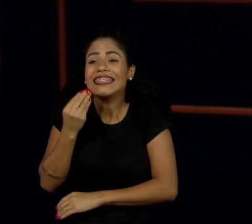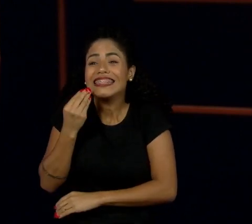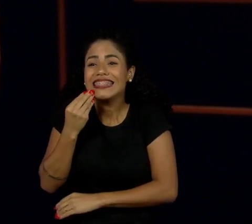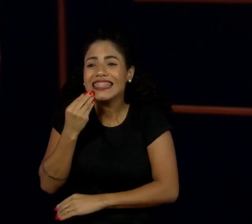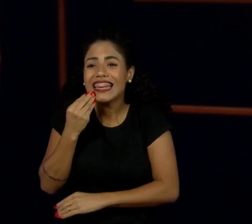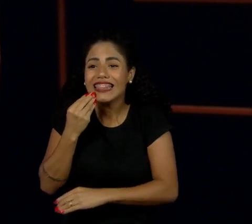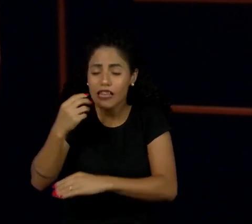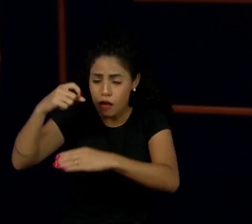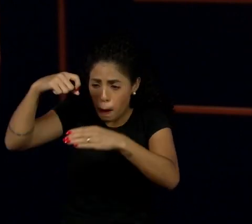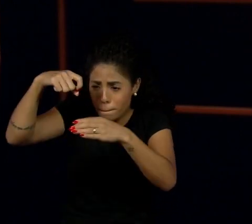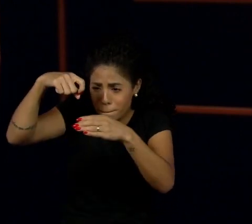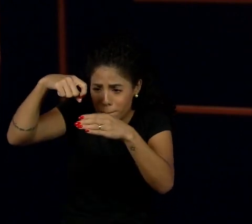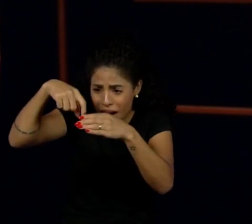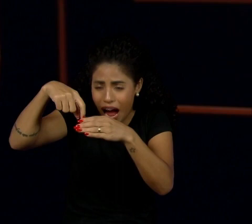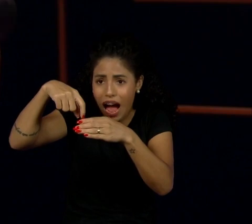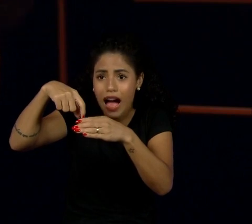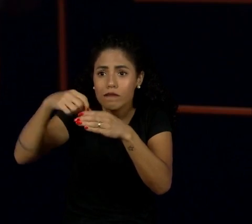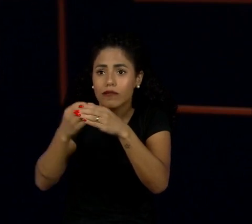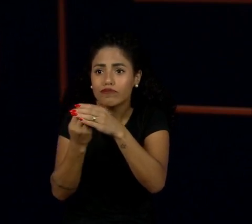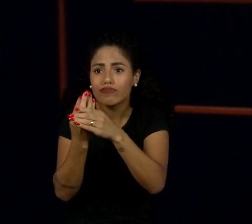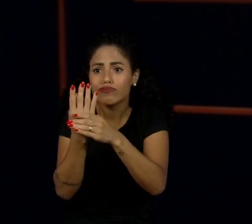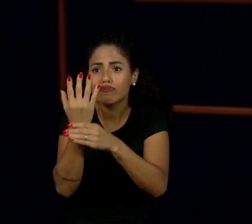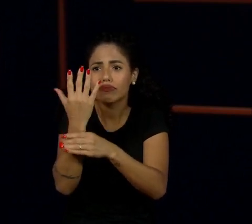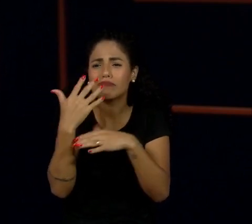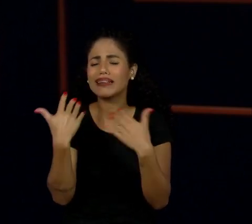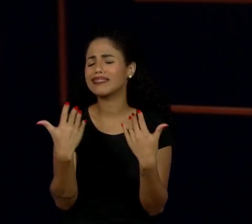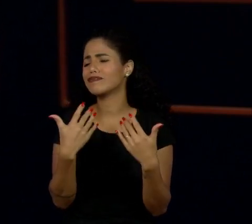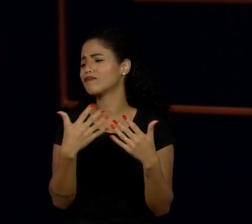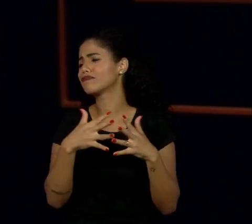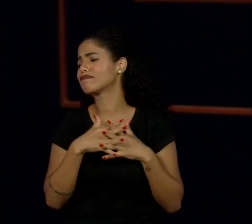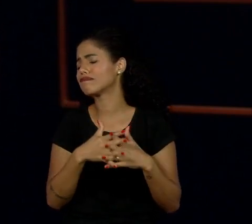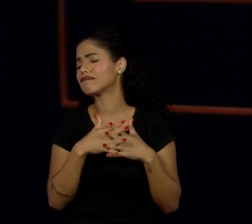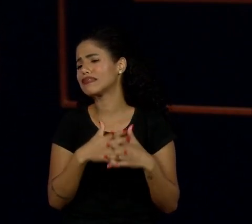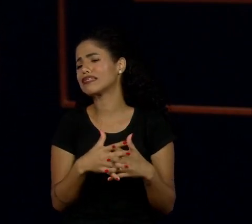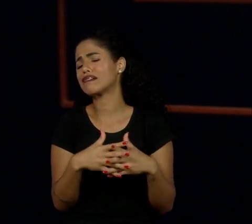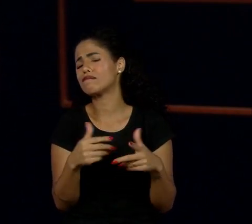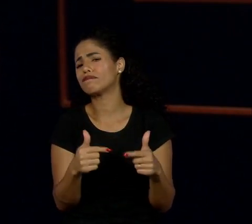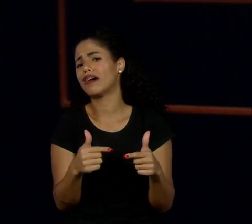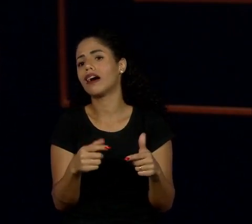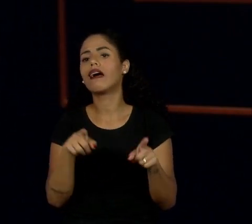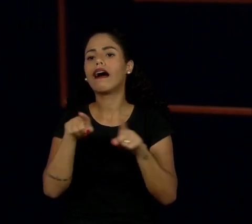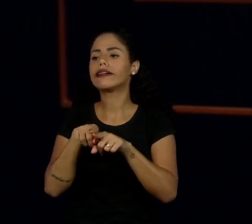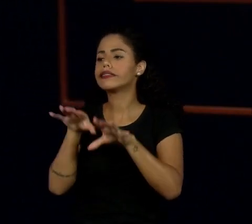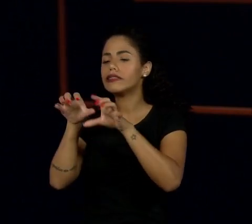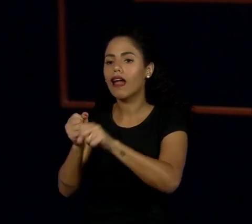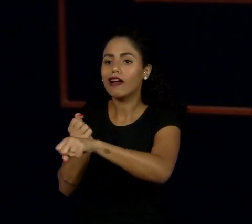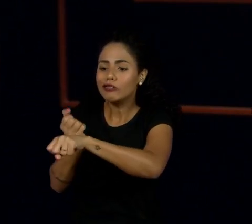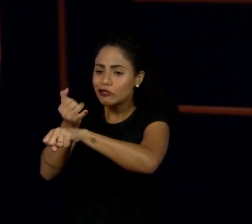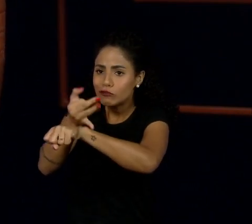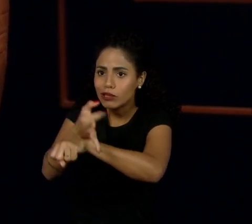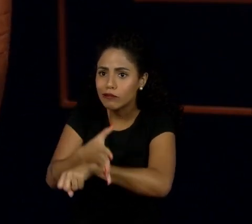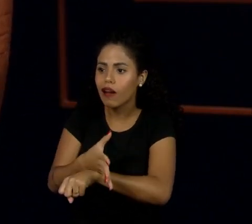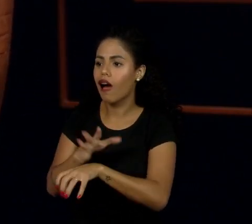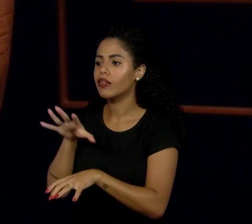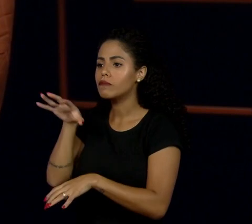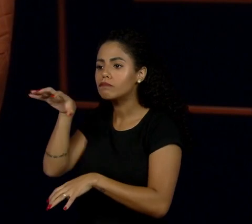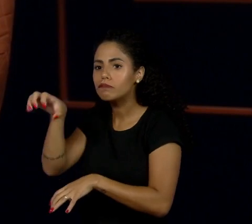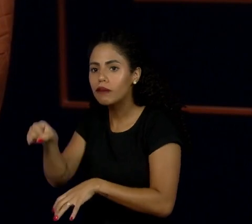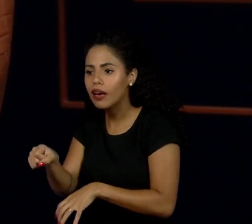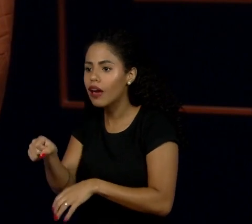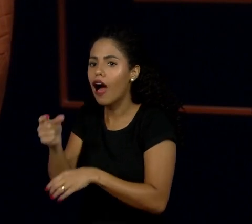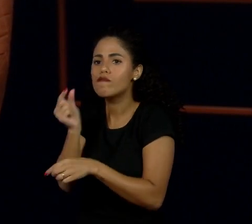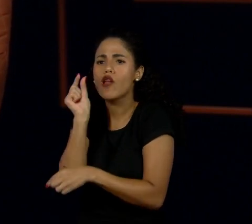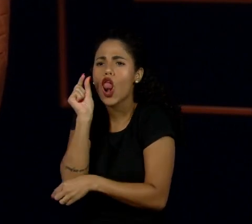reproduzir, porque era muito trabalhoso, eu tinha que ir buscar de madrugada, trazendo uma caixa de isopor, uma muda de Vitória Régia, custava